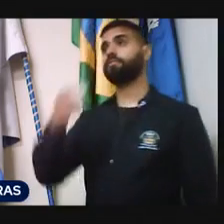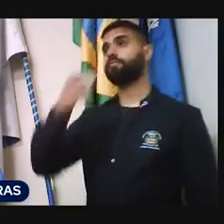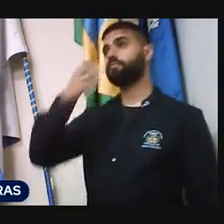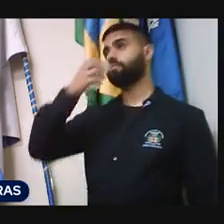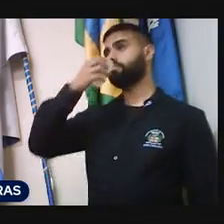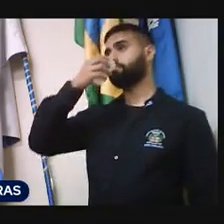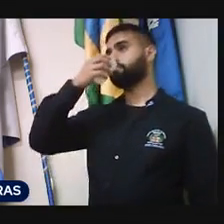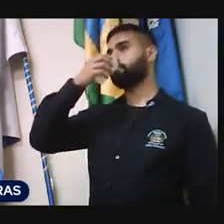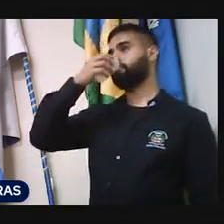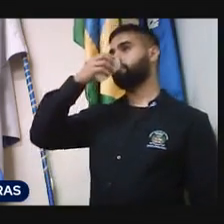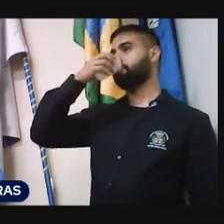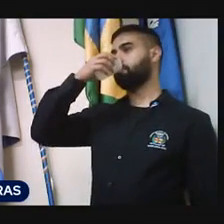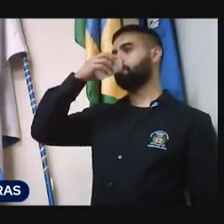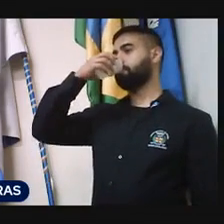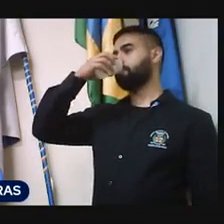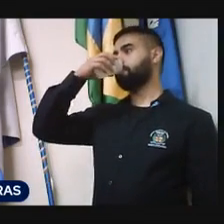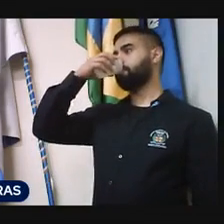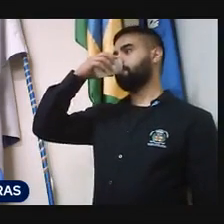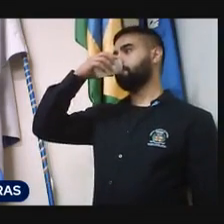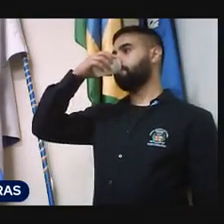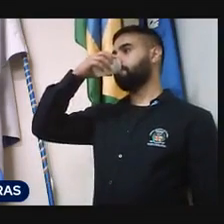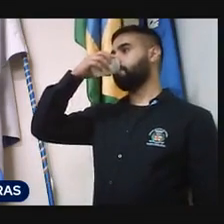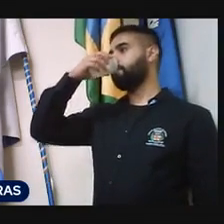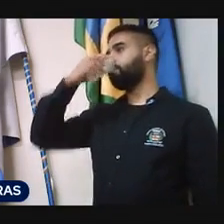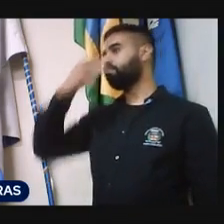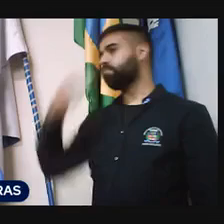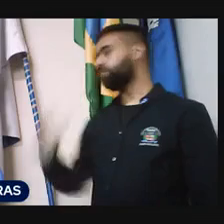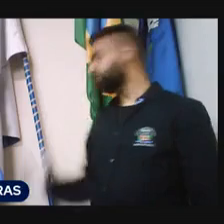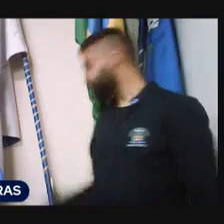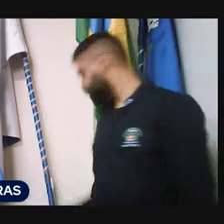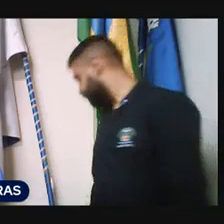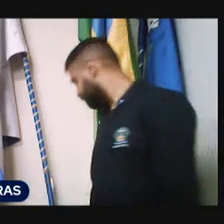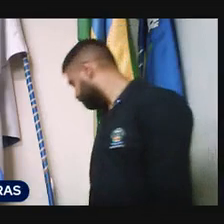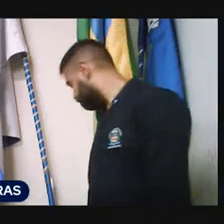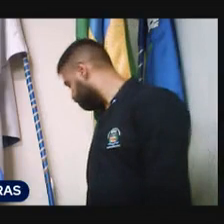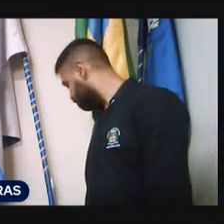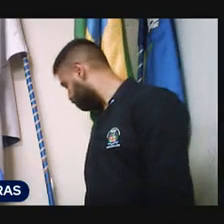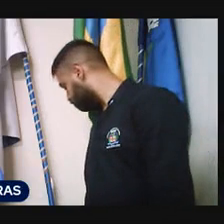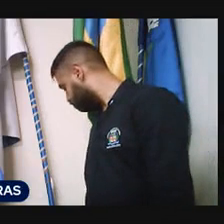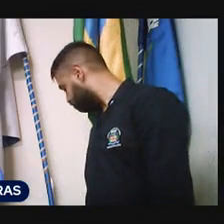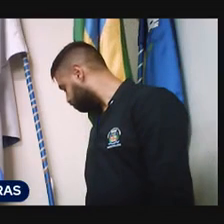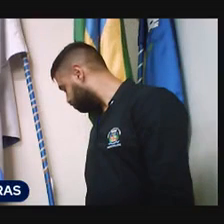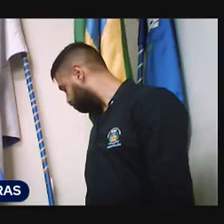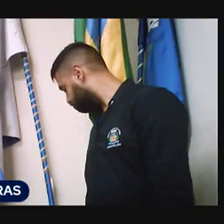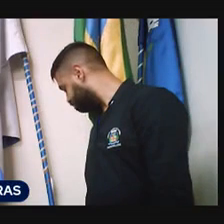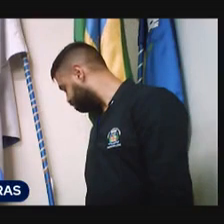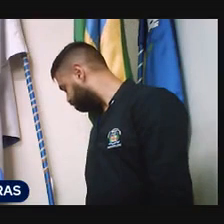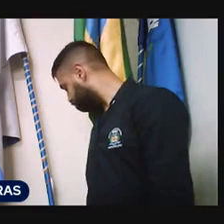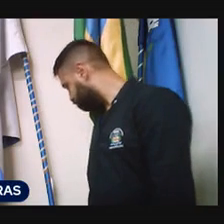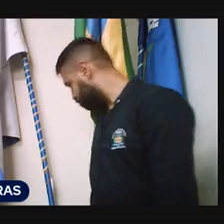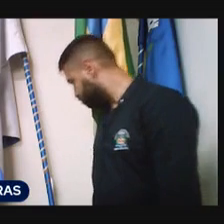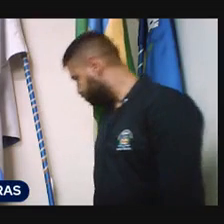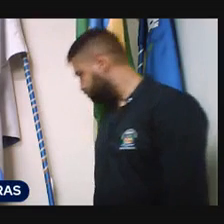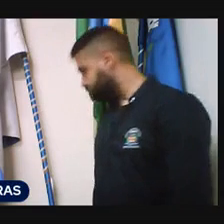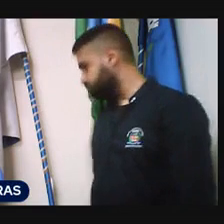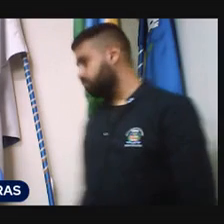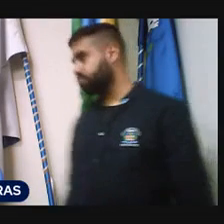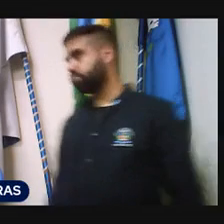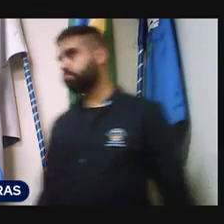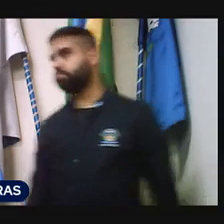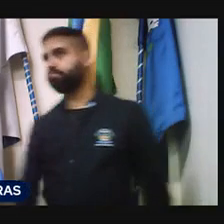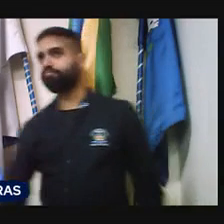Vereador Nelsinho Boa noite presidente' meias vereadores assistente Internauta bom